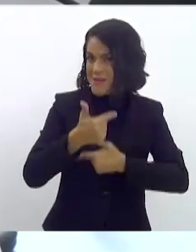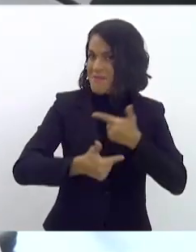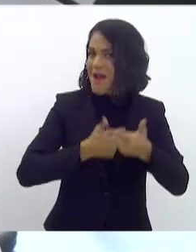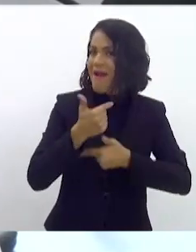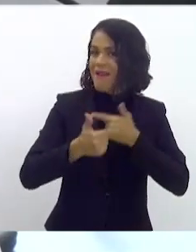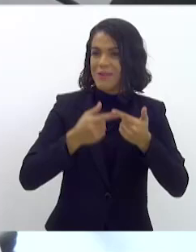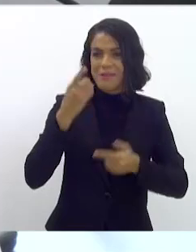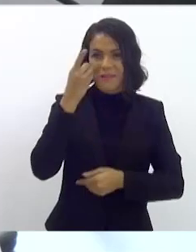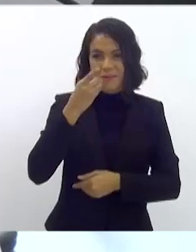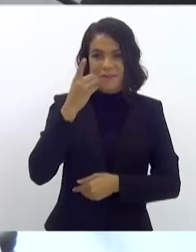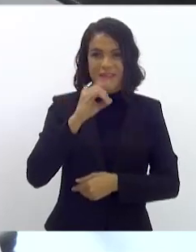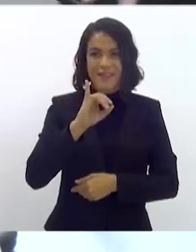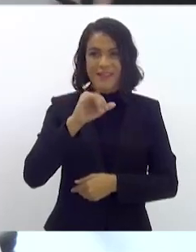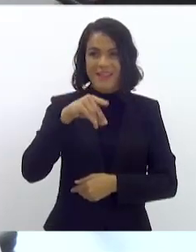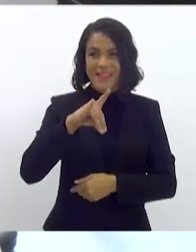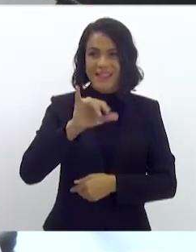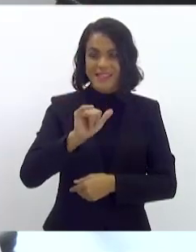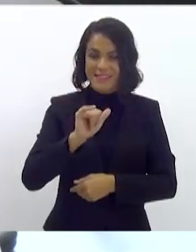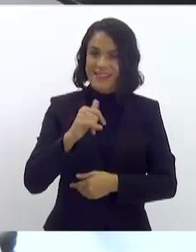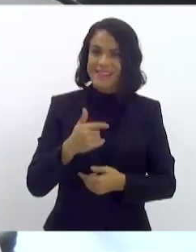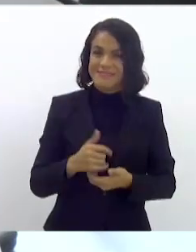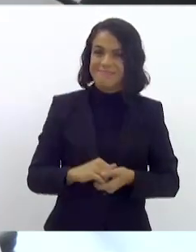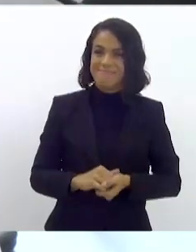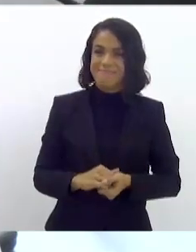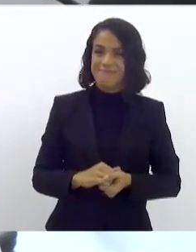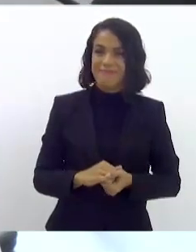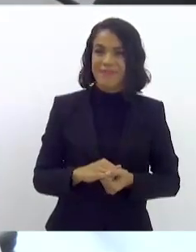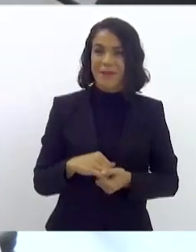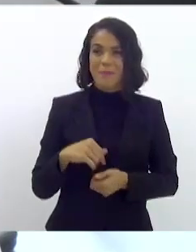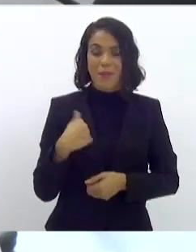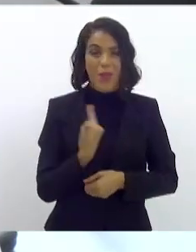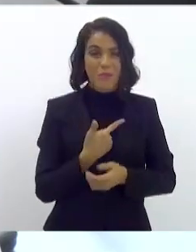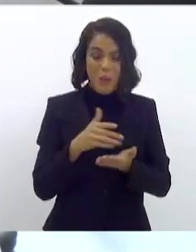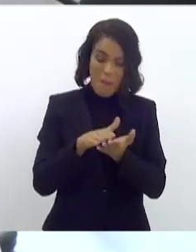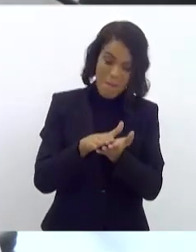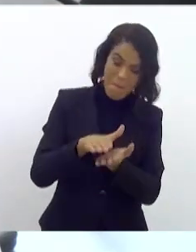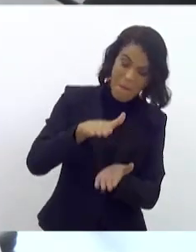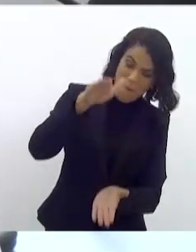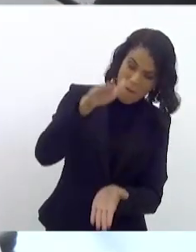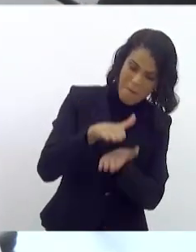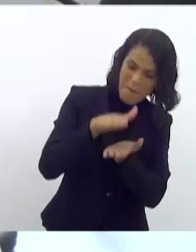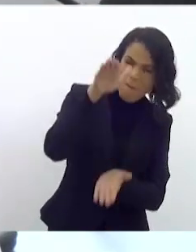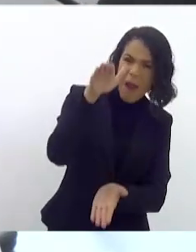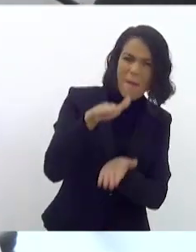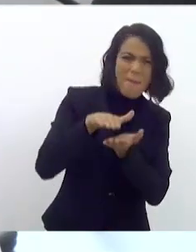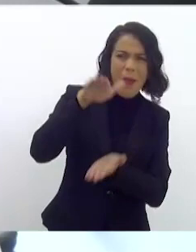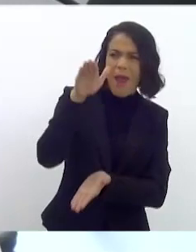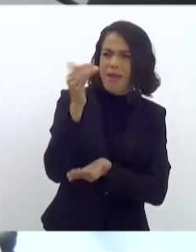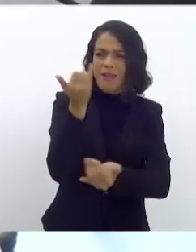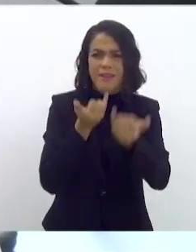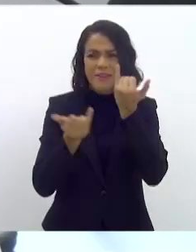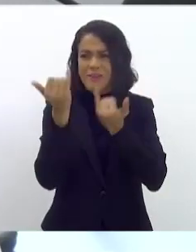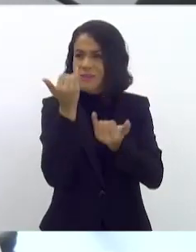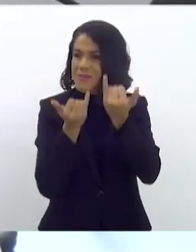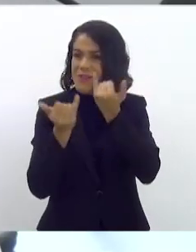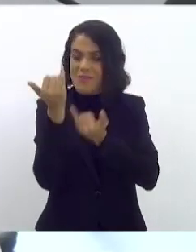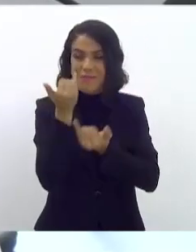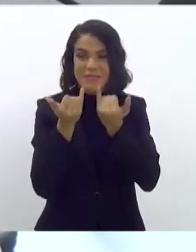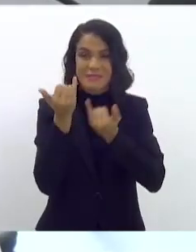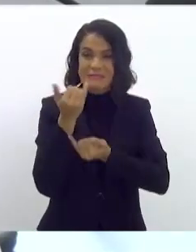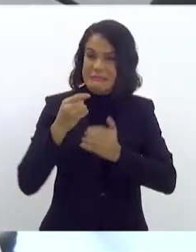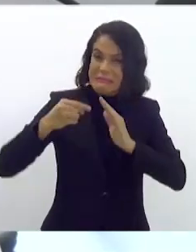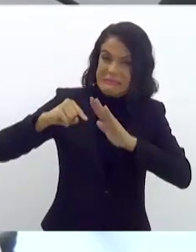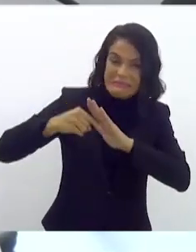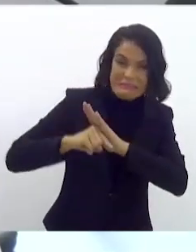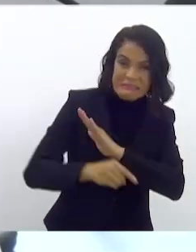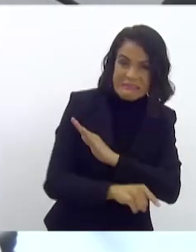Índia, aos relatores, com o volume de dados e informações profícuos